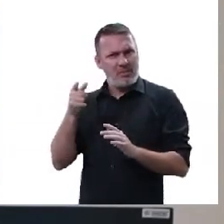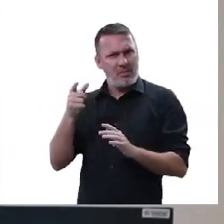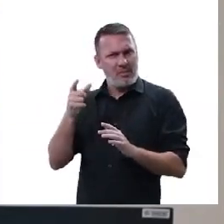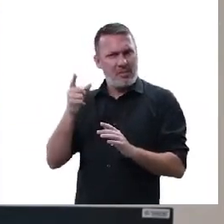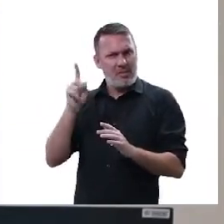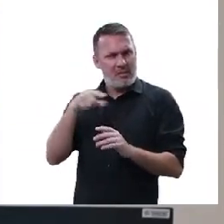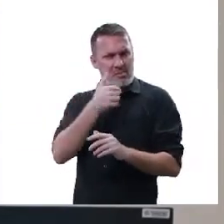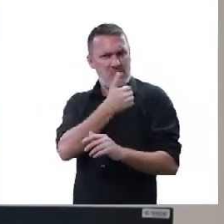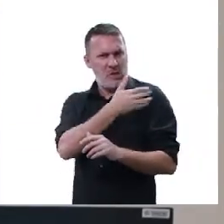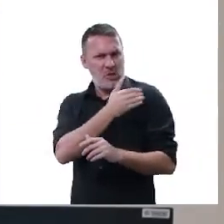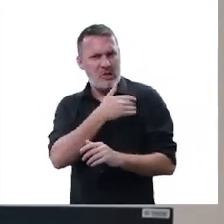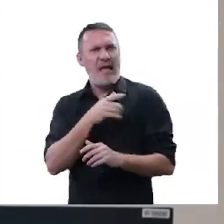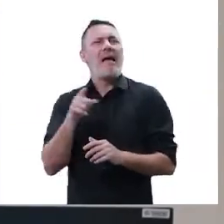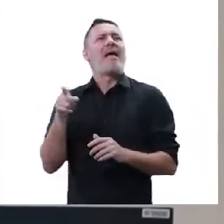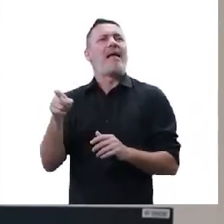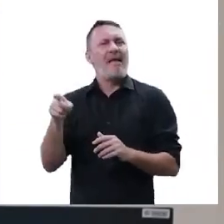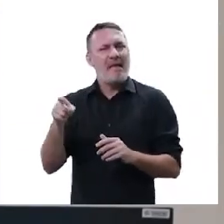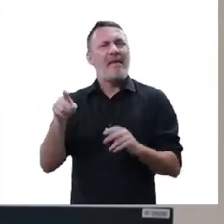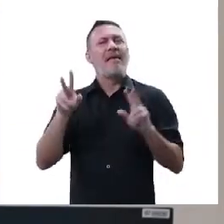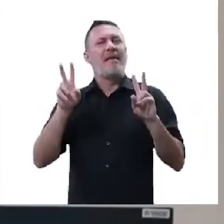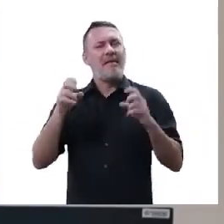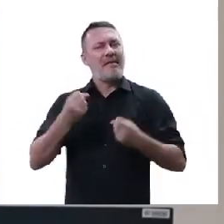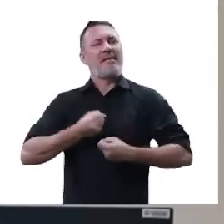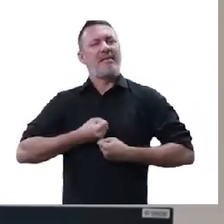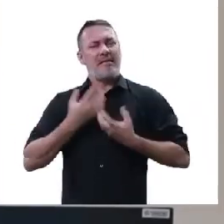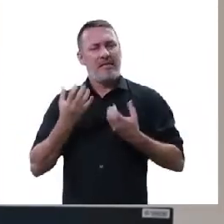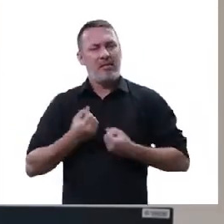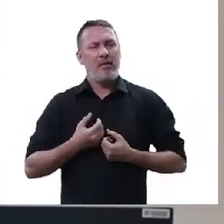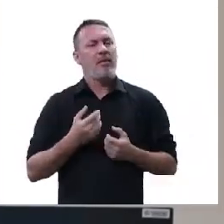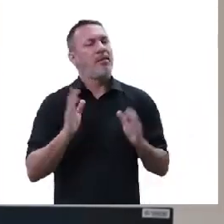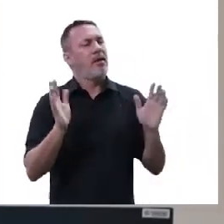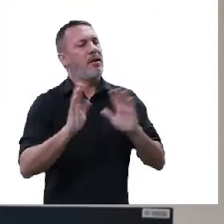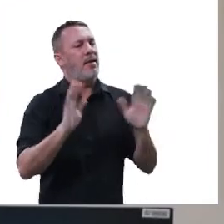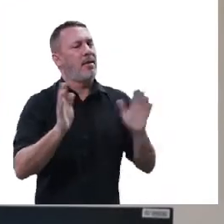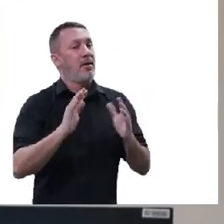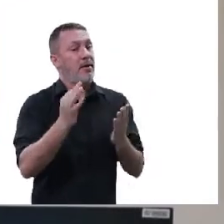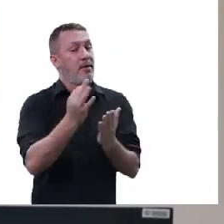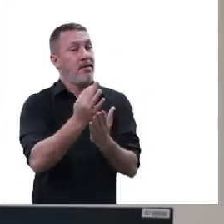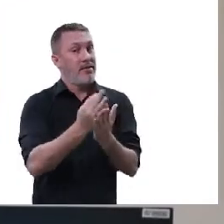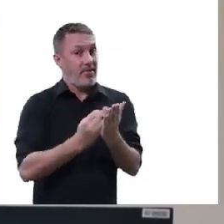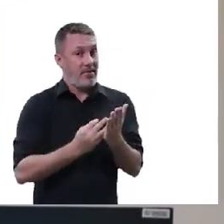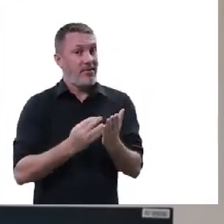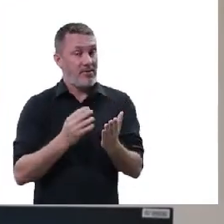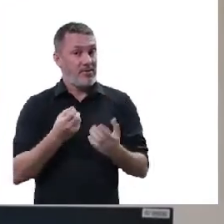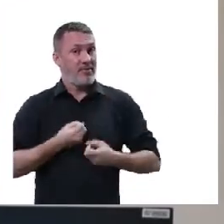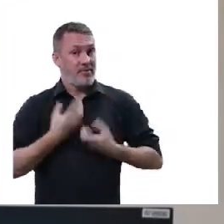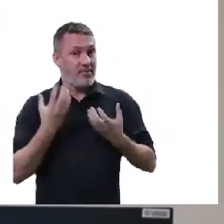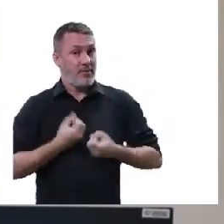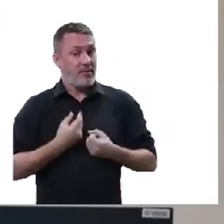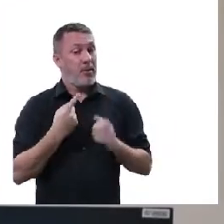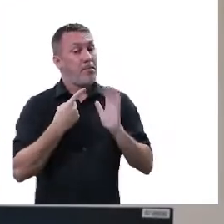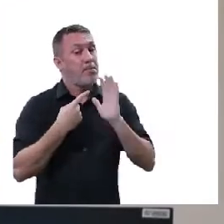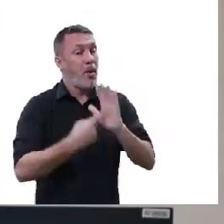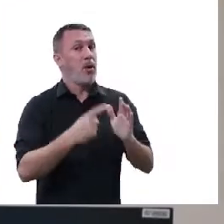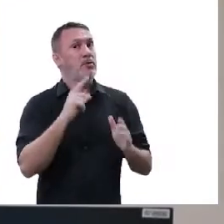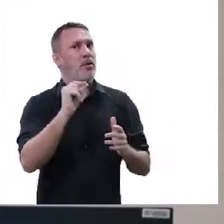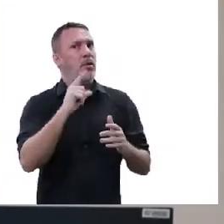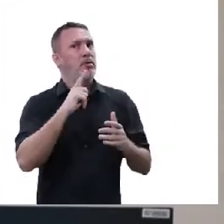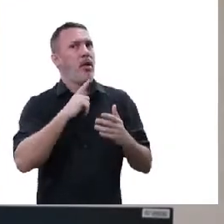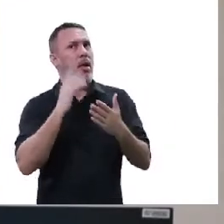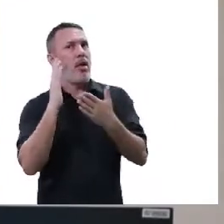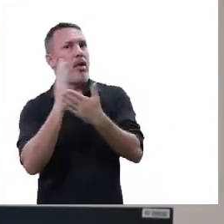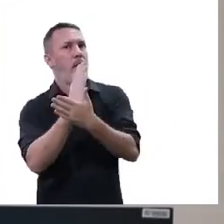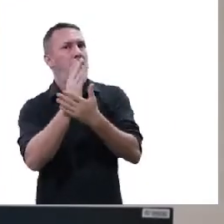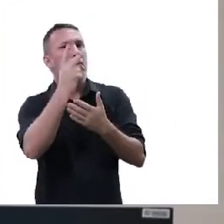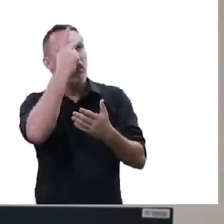sendo preconceituoso, eu vi, ele tá... Não, ele está mostrando ali que algum grupo